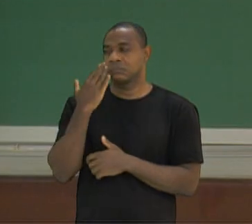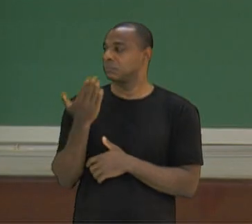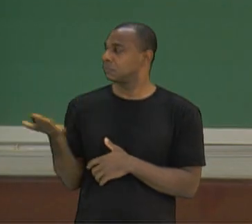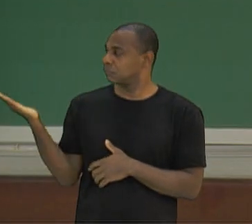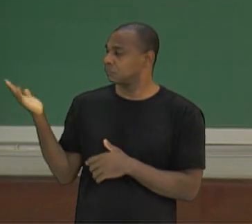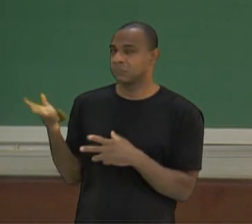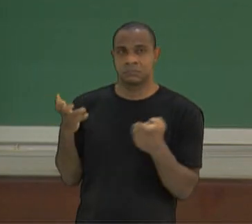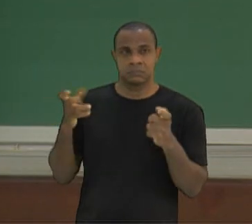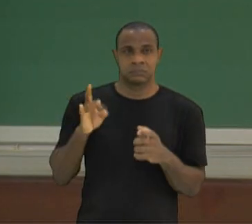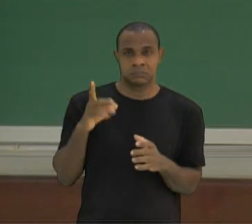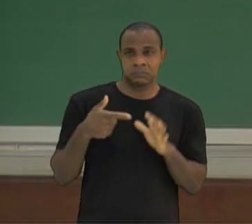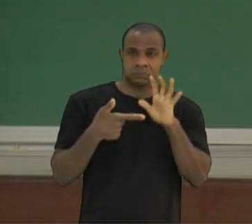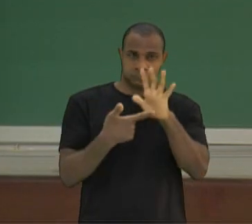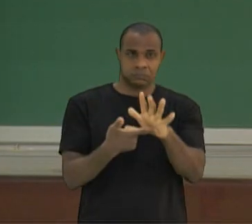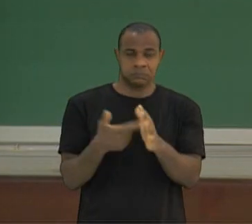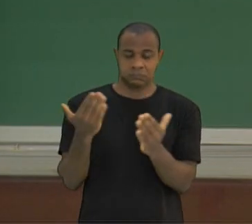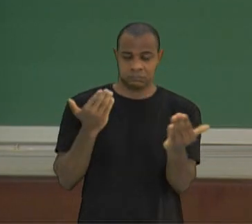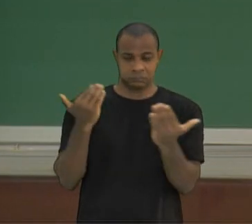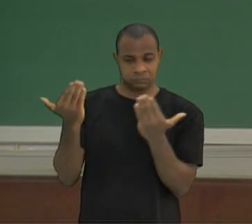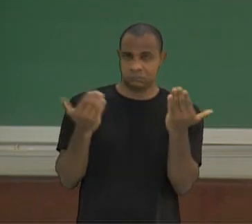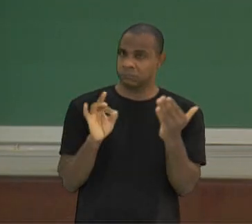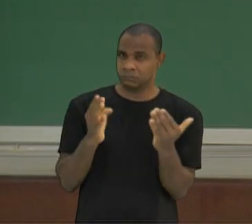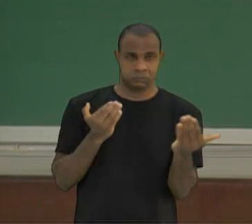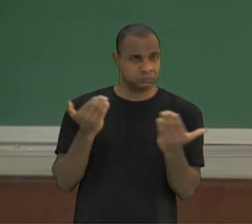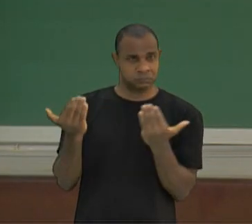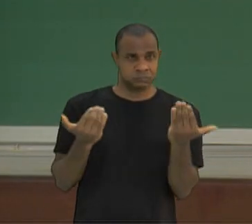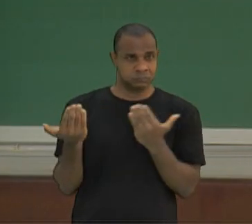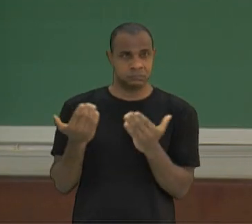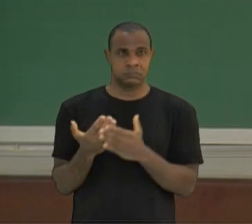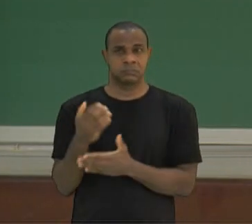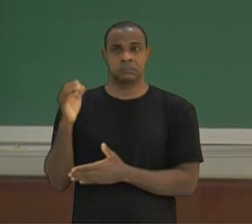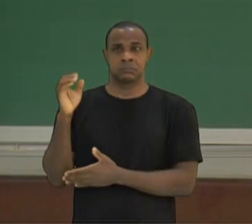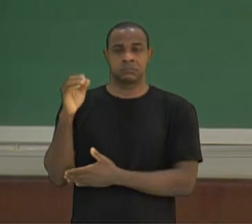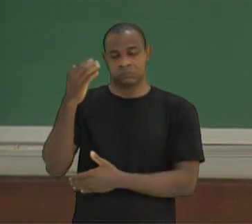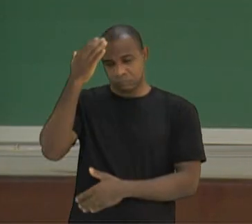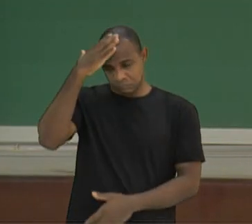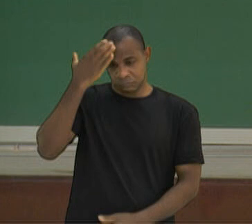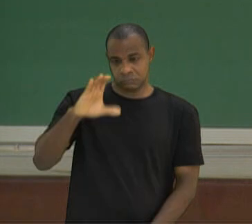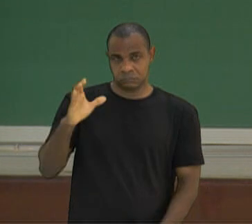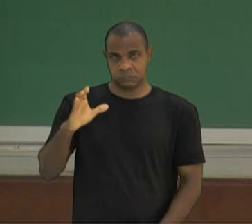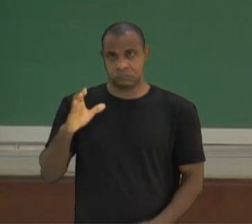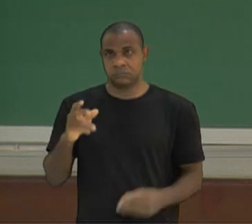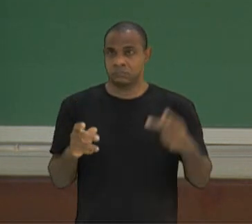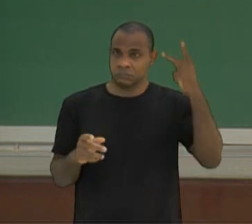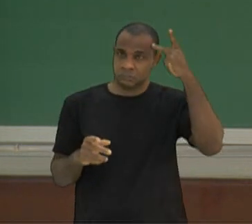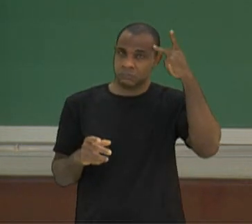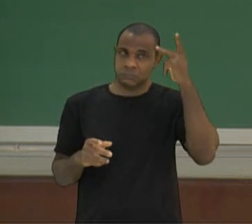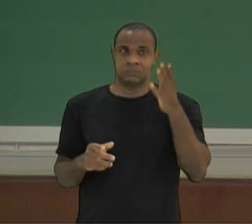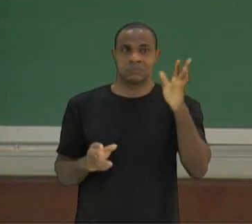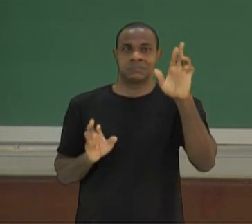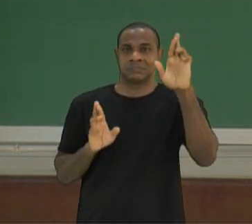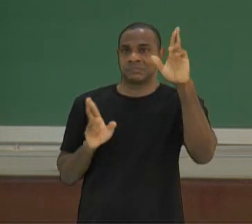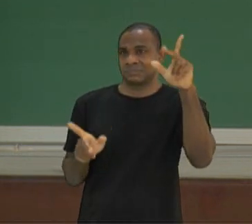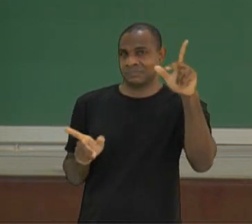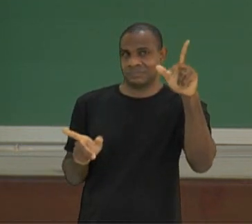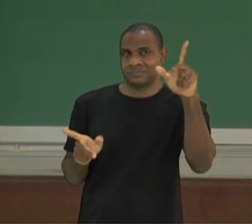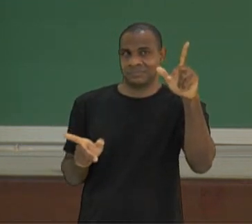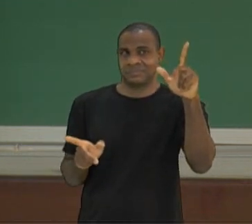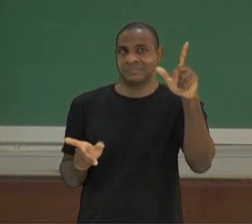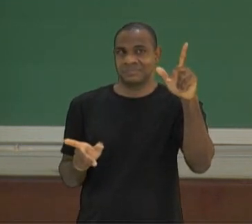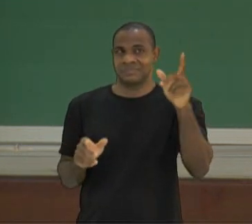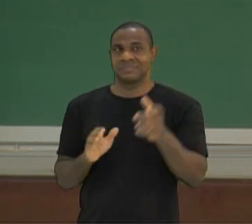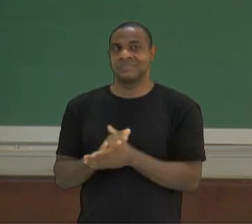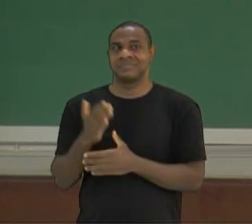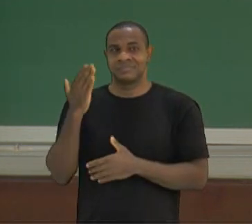Então, só para a gente estabelecer uma comparação, por exemplo, de Curitiba com São Paulo, olha a diferença. Por isso, Curitiba é uma metrópole,